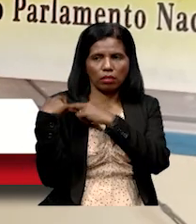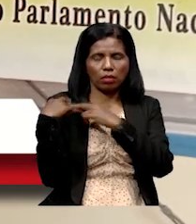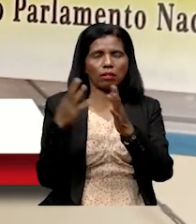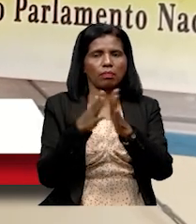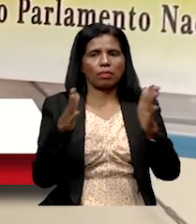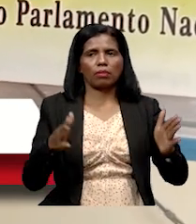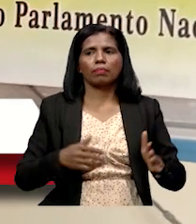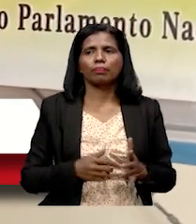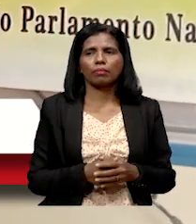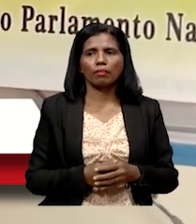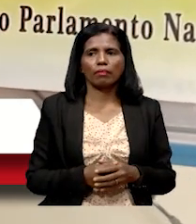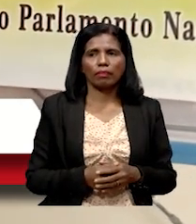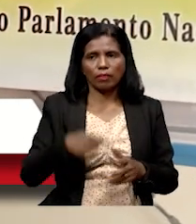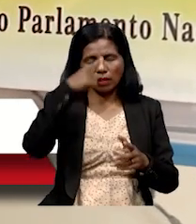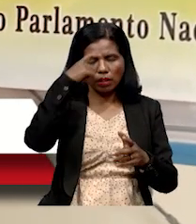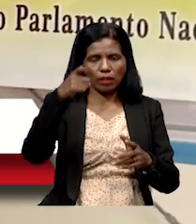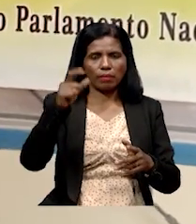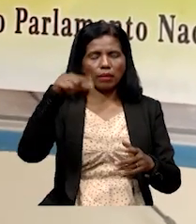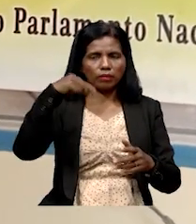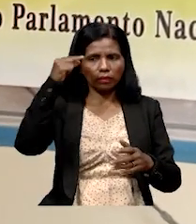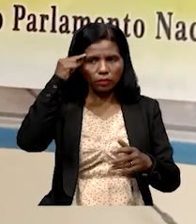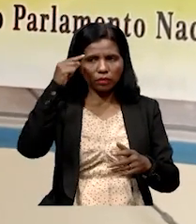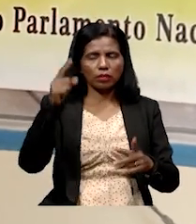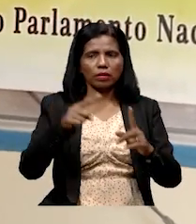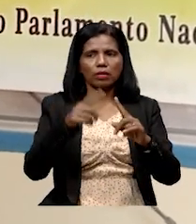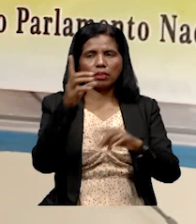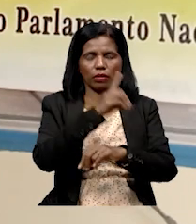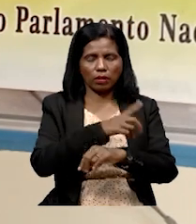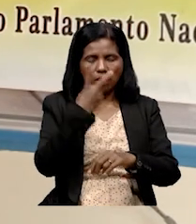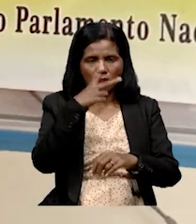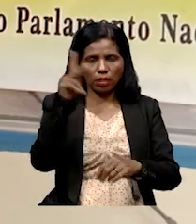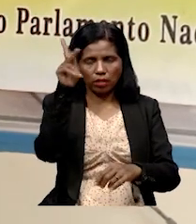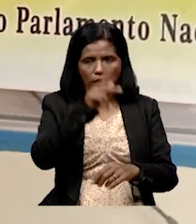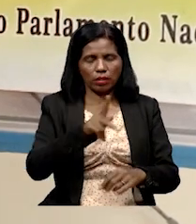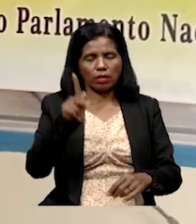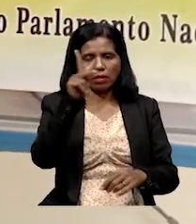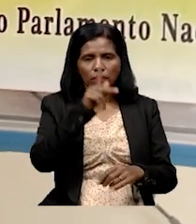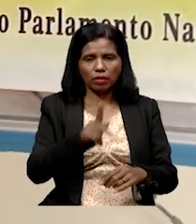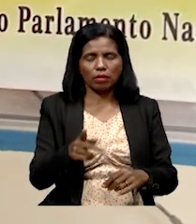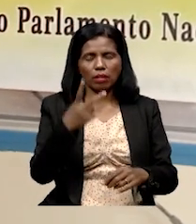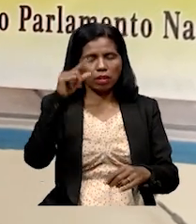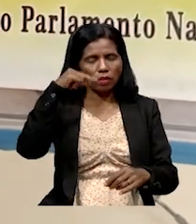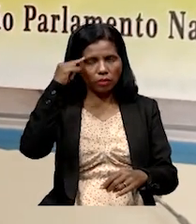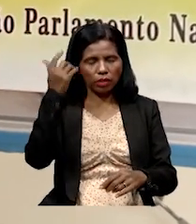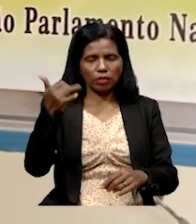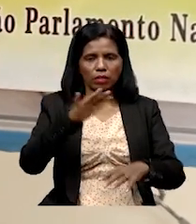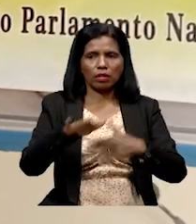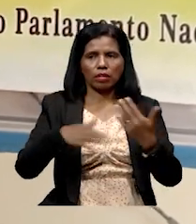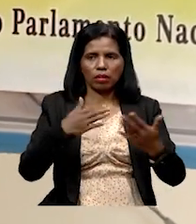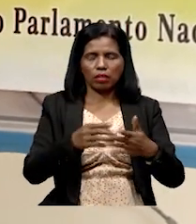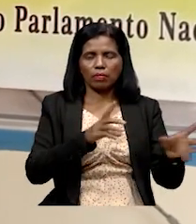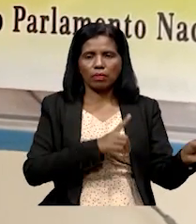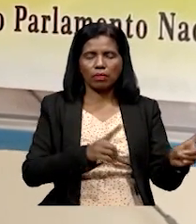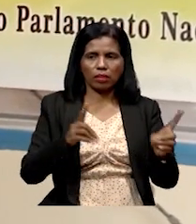né, também o governo, pode algo que fiscaliza o acto do governo, seria implementação do projeto,